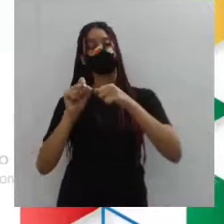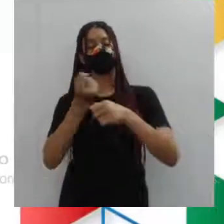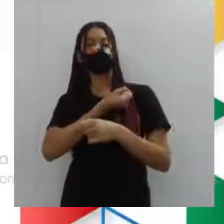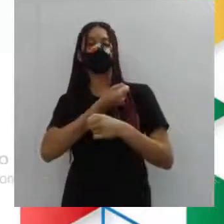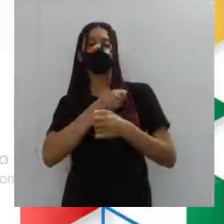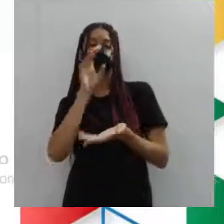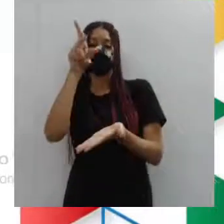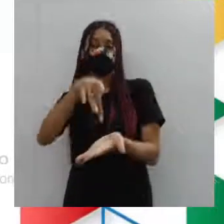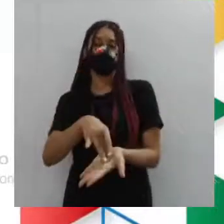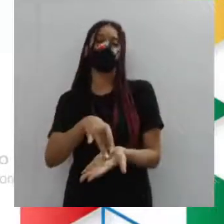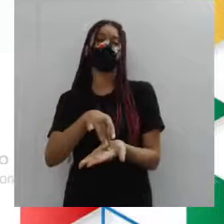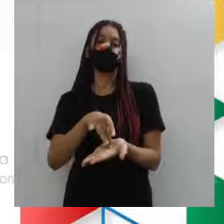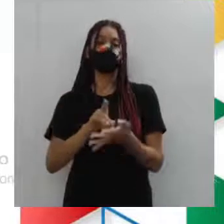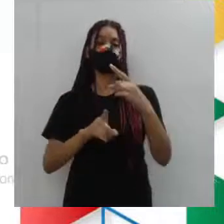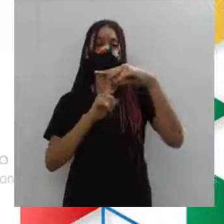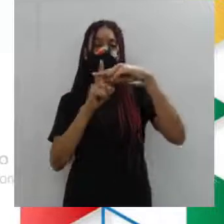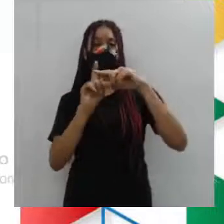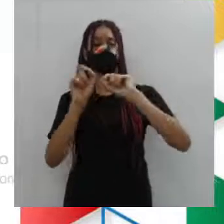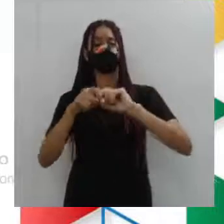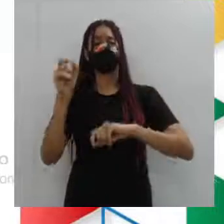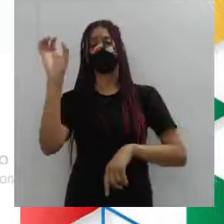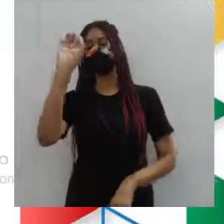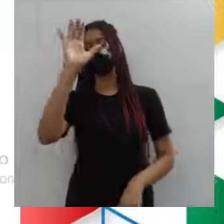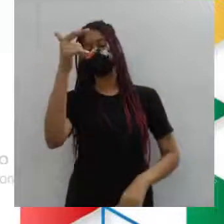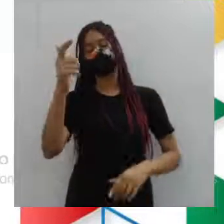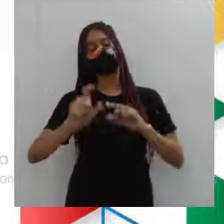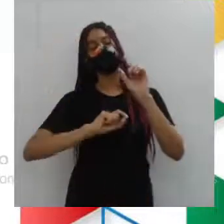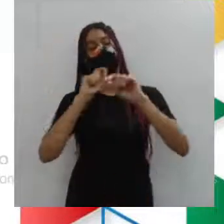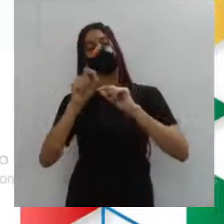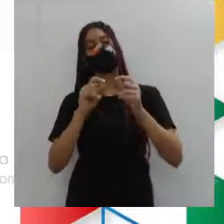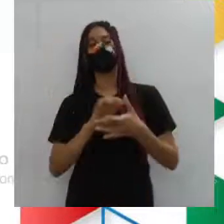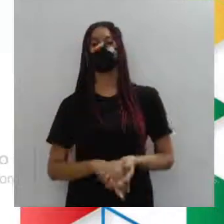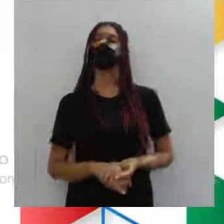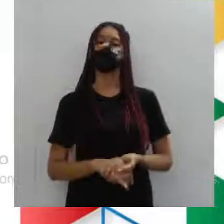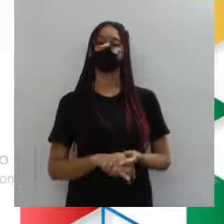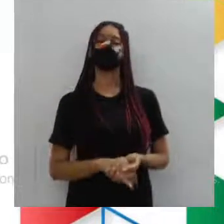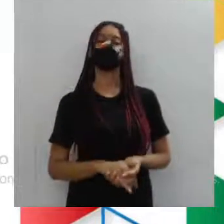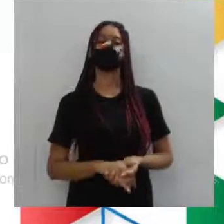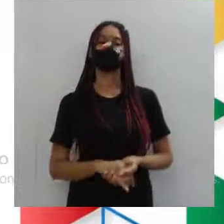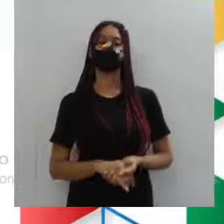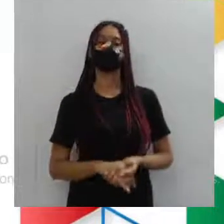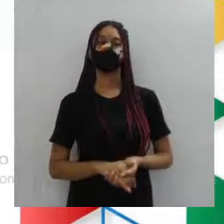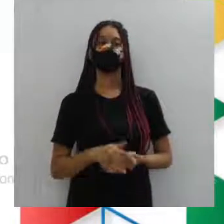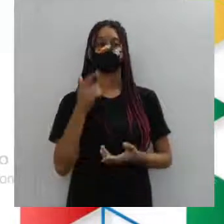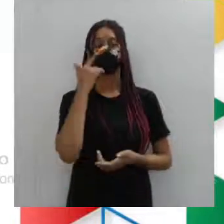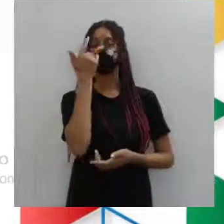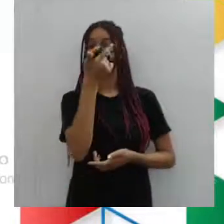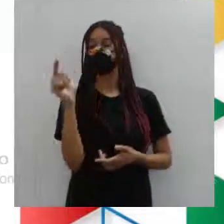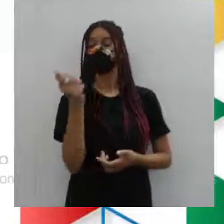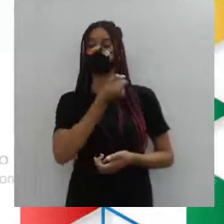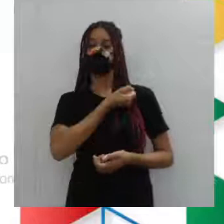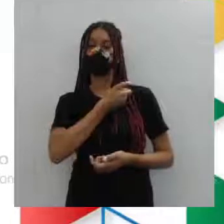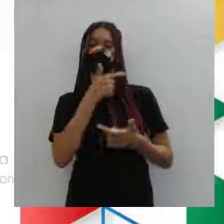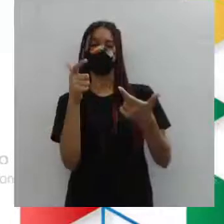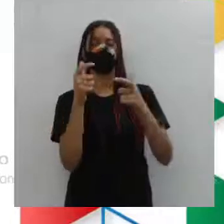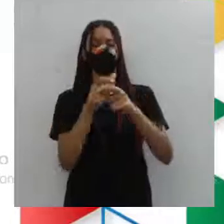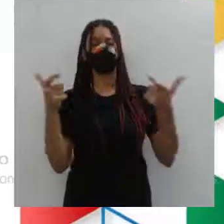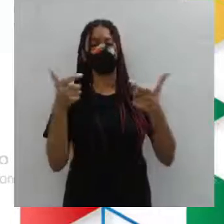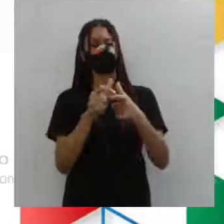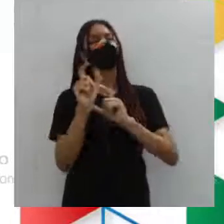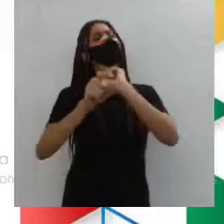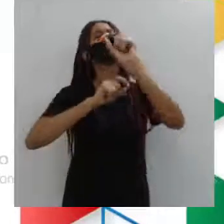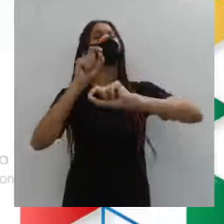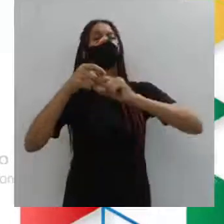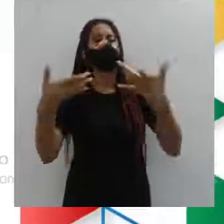é real, é claro que eu posso desconsiderar os números incomensuráveis. Professor, que números